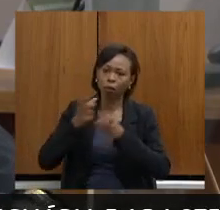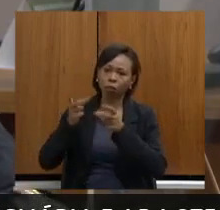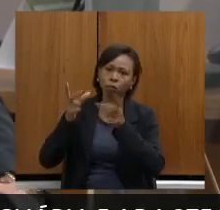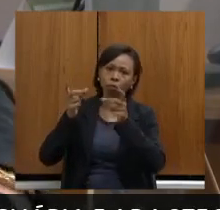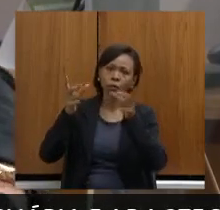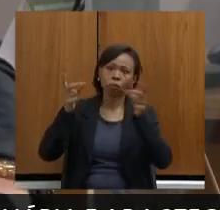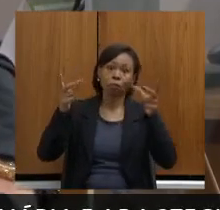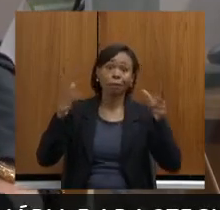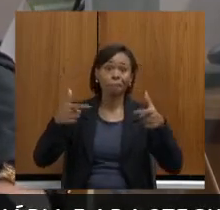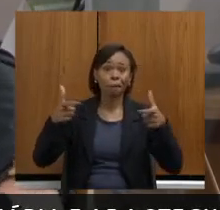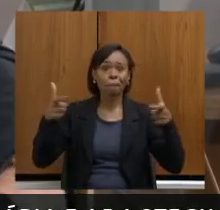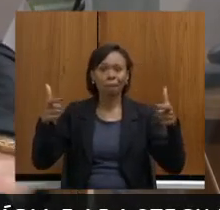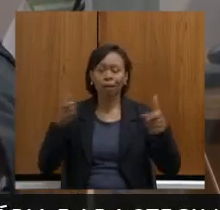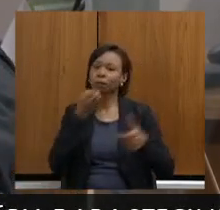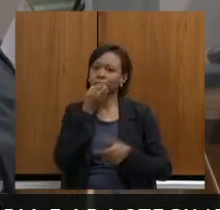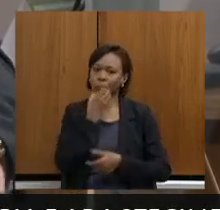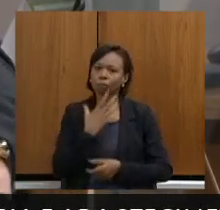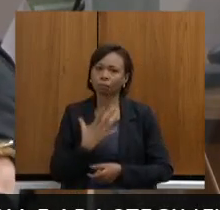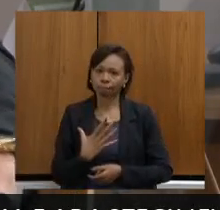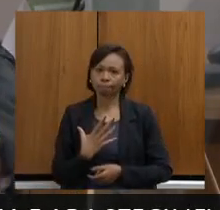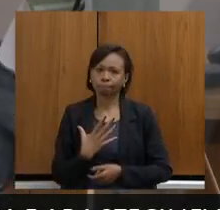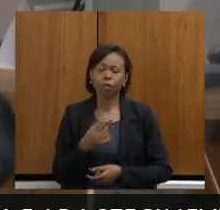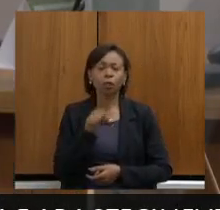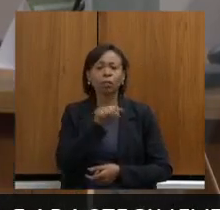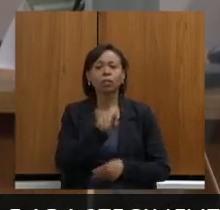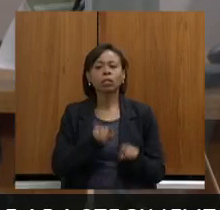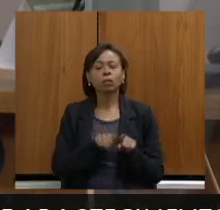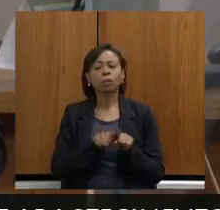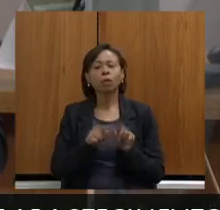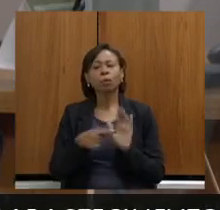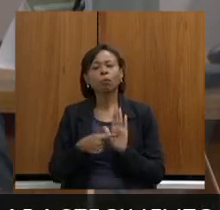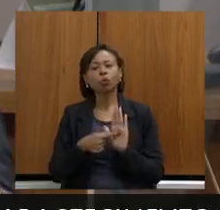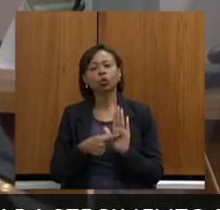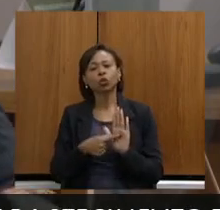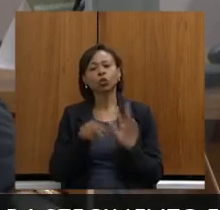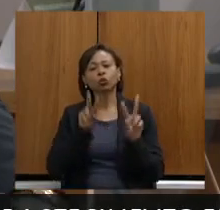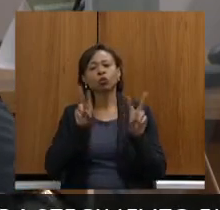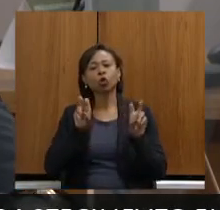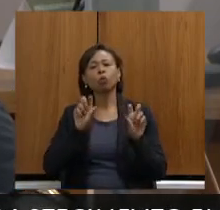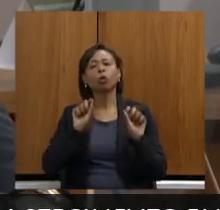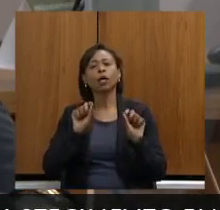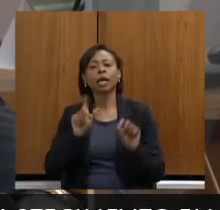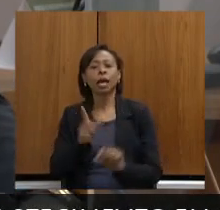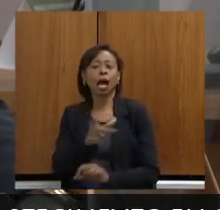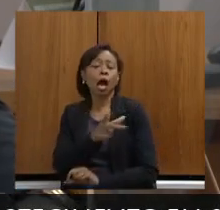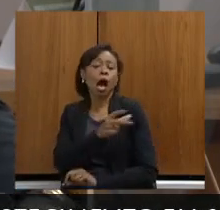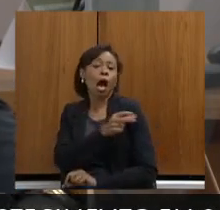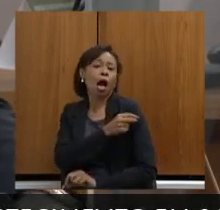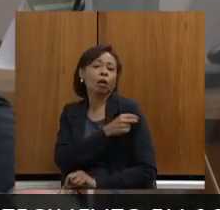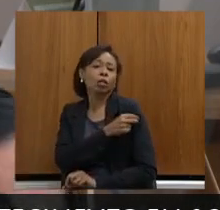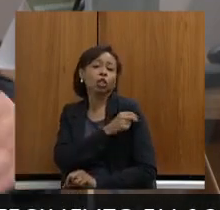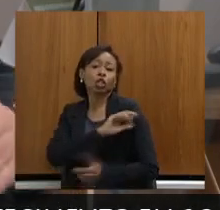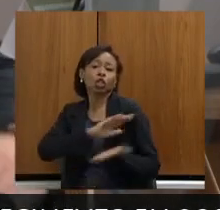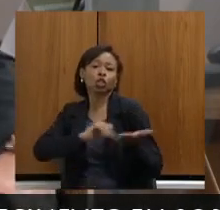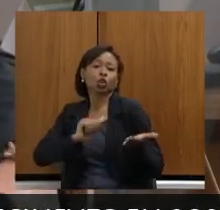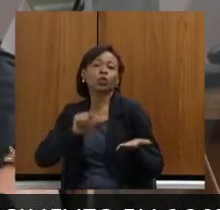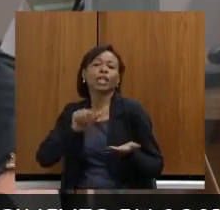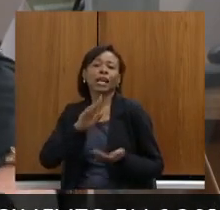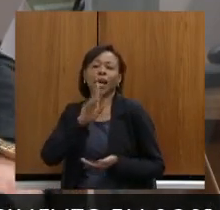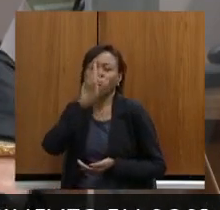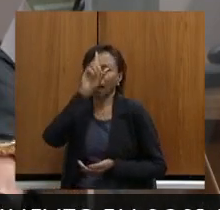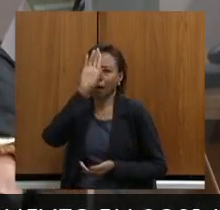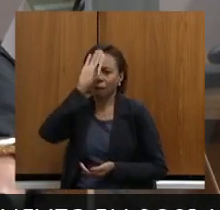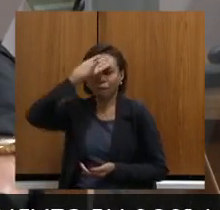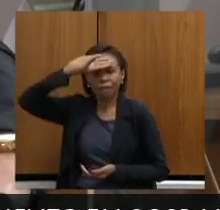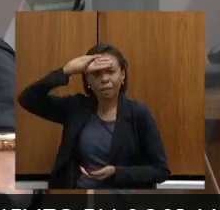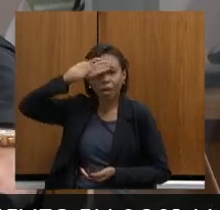bom senhora citou também a retirada da vacinação da febre aftosa que terá um